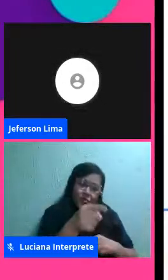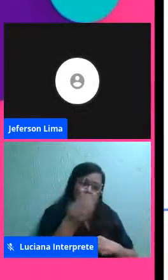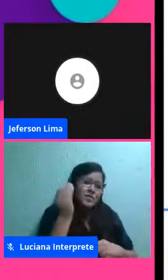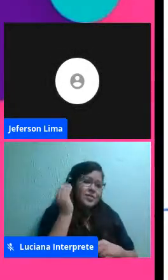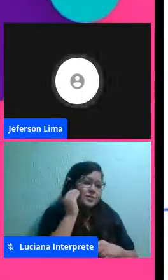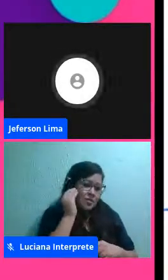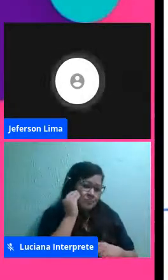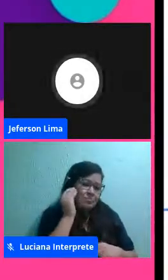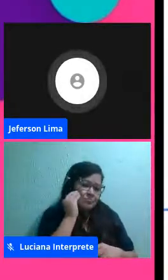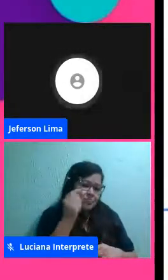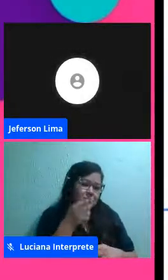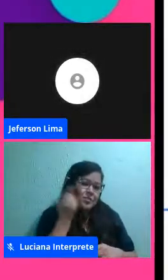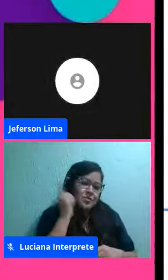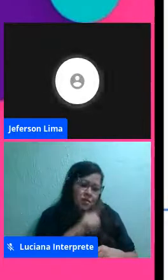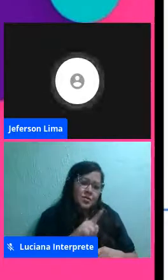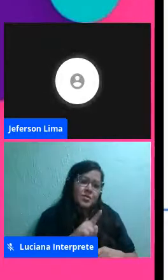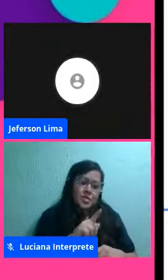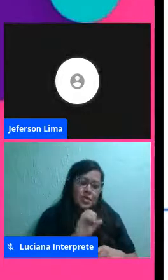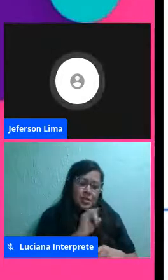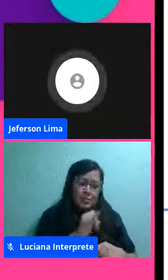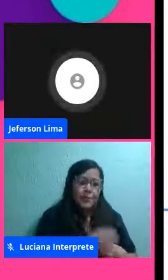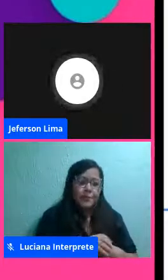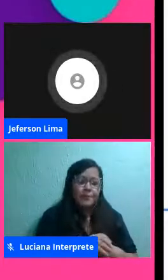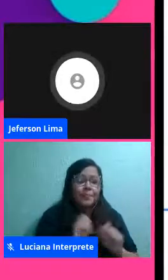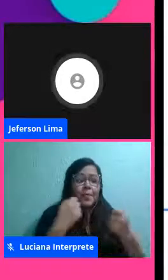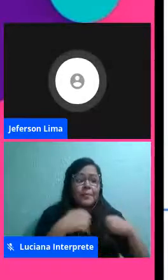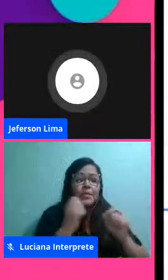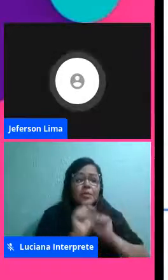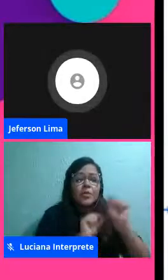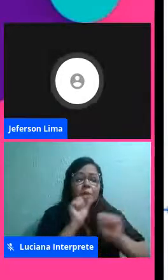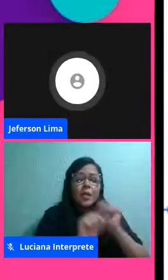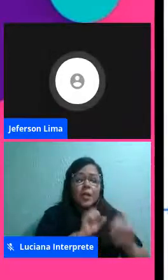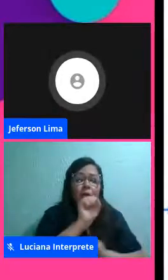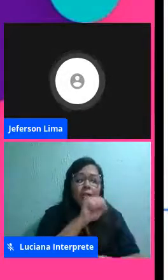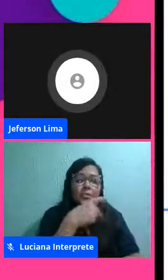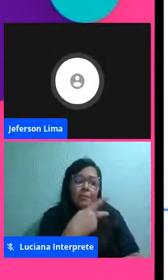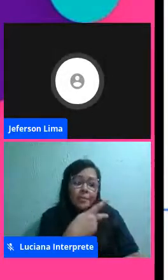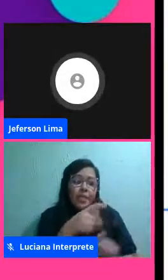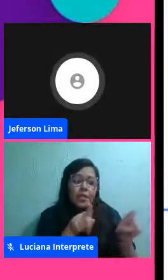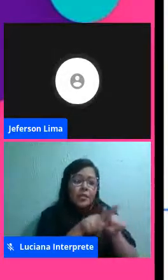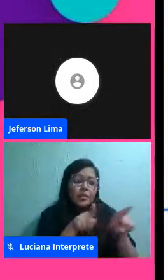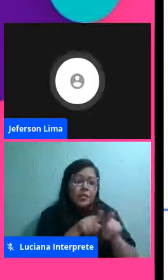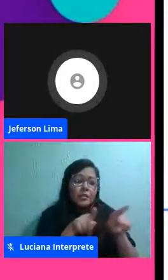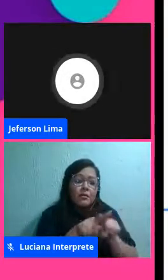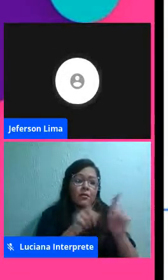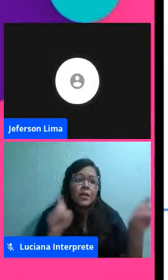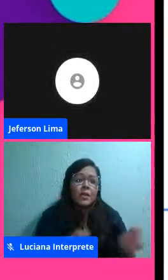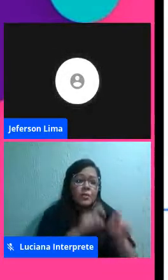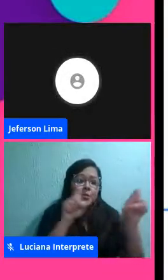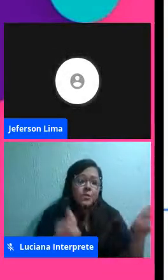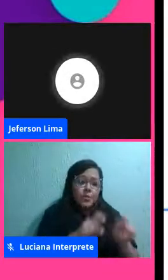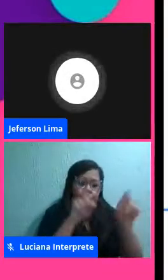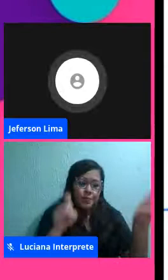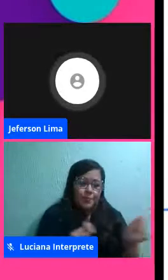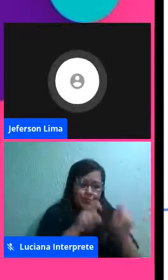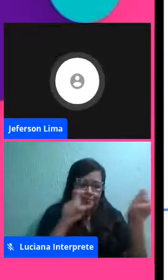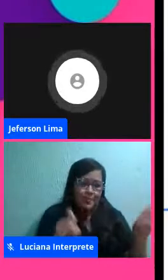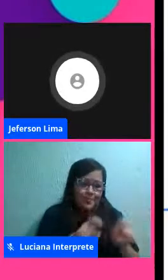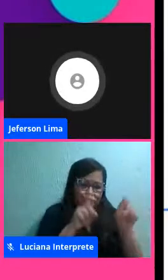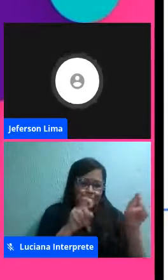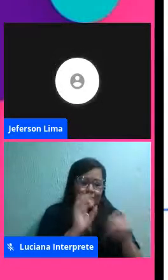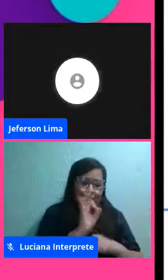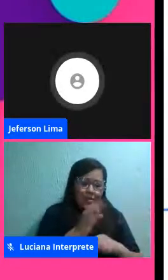ESP e de um computador. E só. E o seu computador não precisa nem estar ligado quando eu te botar o ESP para rodar. Depois que a